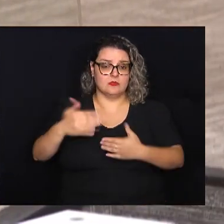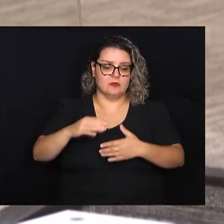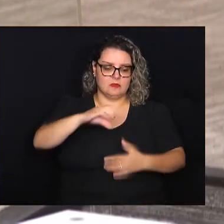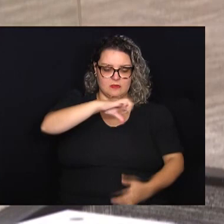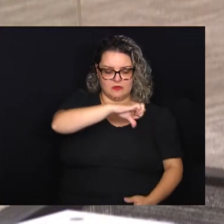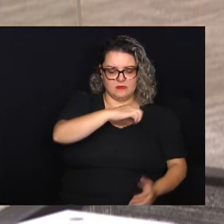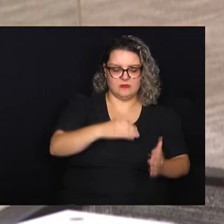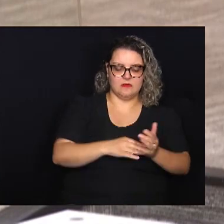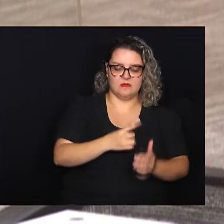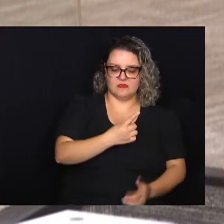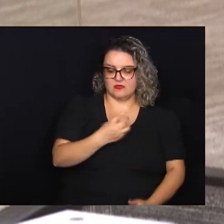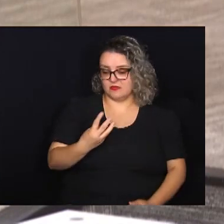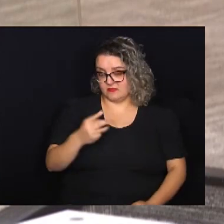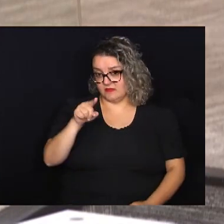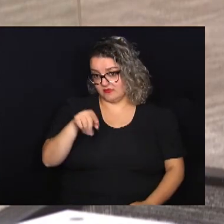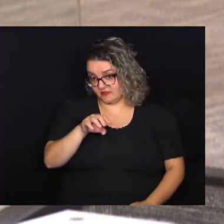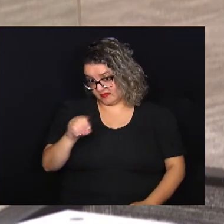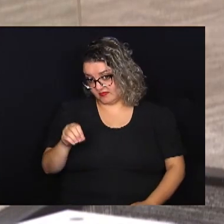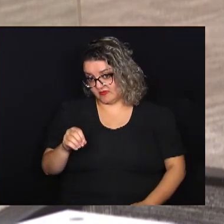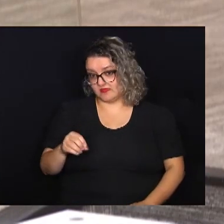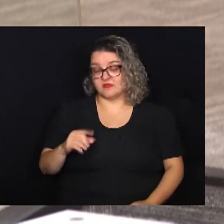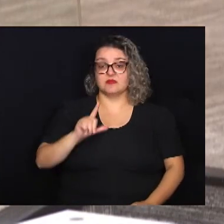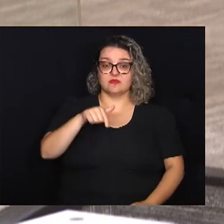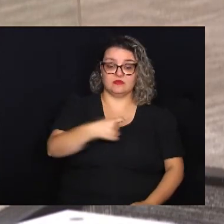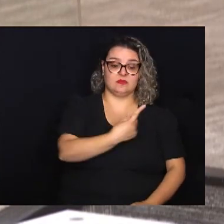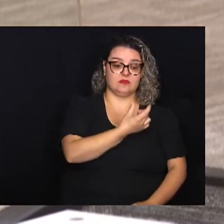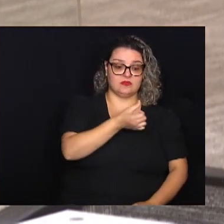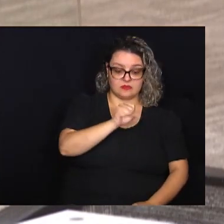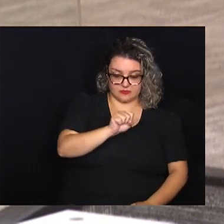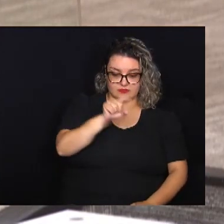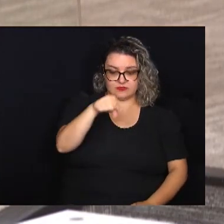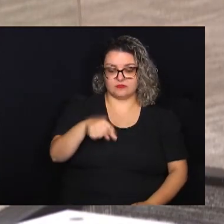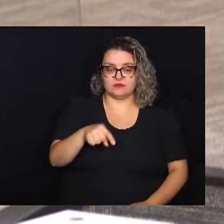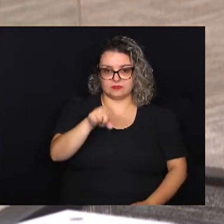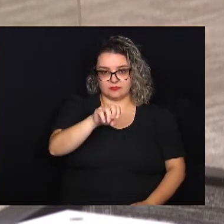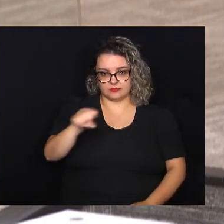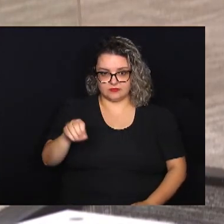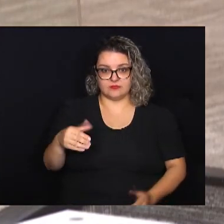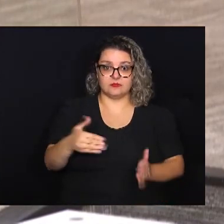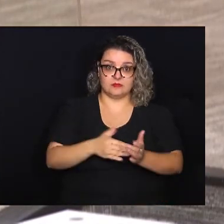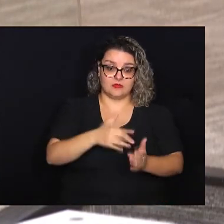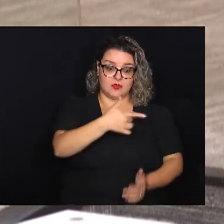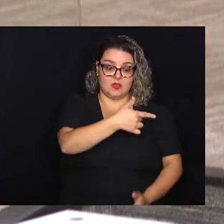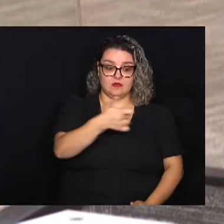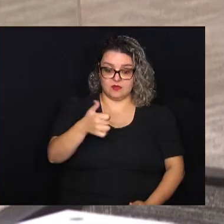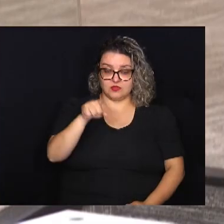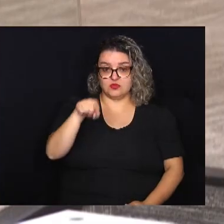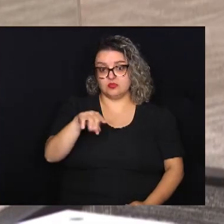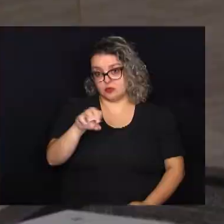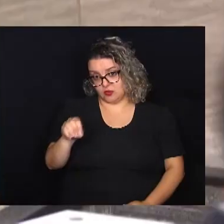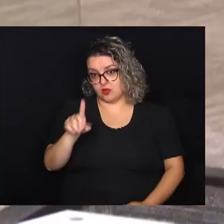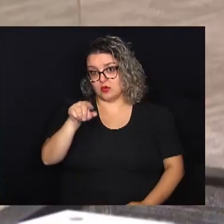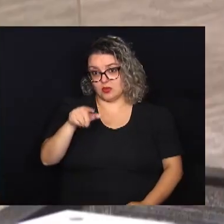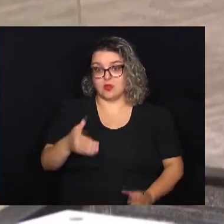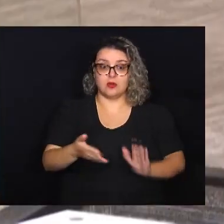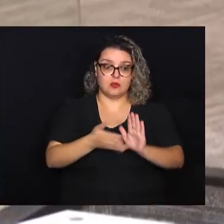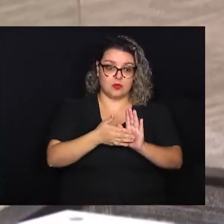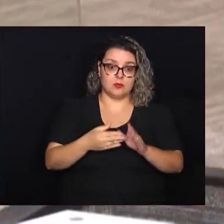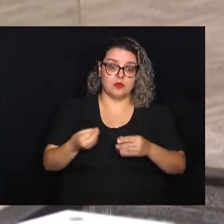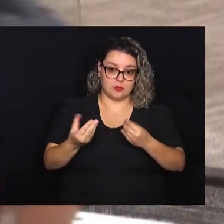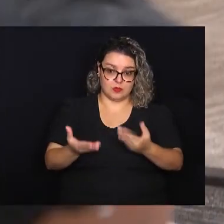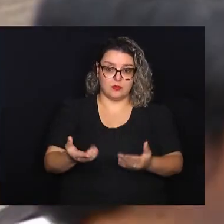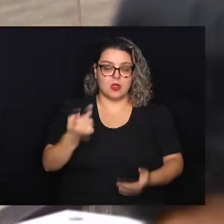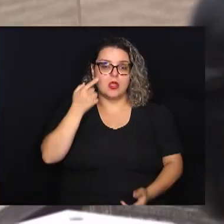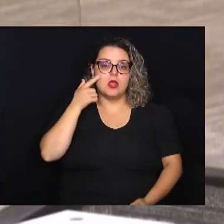9 às 13 horas e das 18 às 21 horas né é exatamente isso que a gente está propondo e